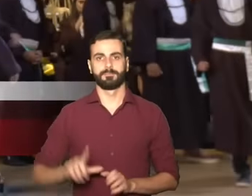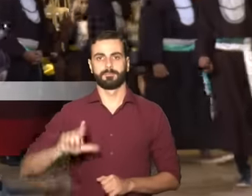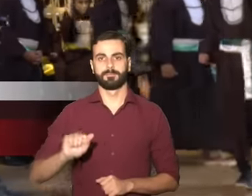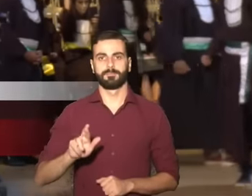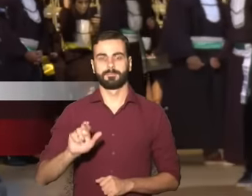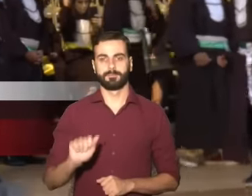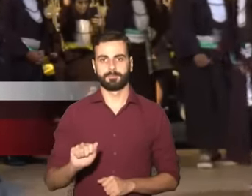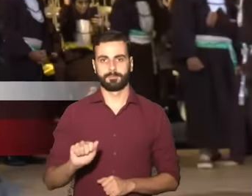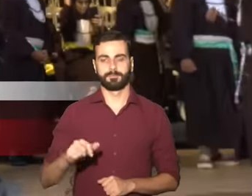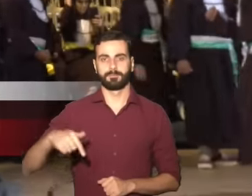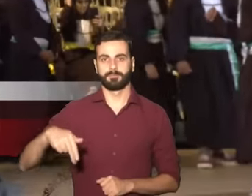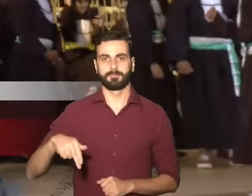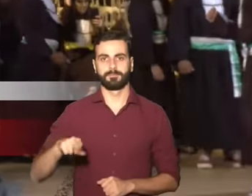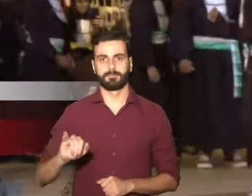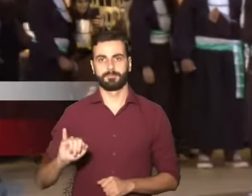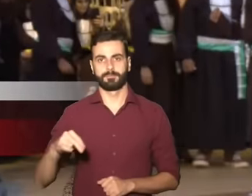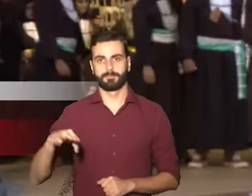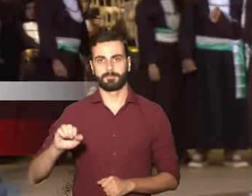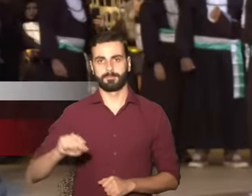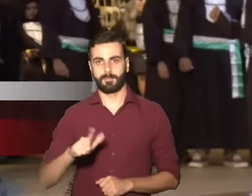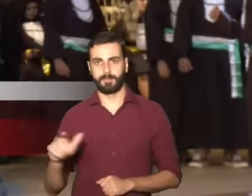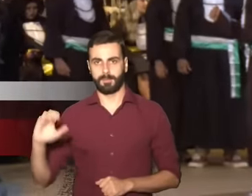Lara Quintão Vidigal,